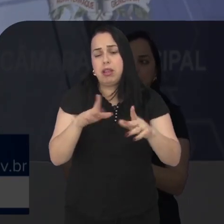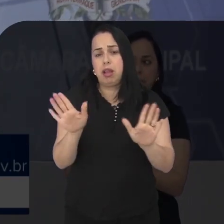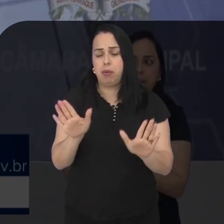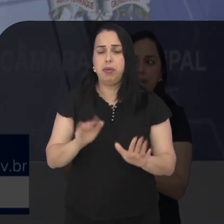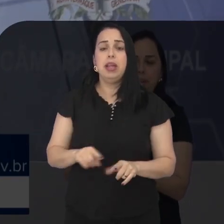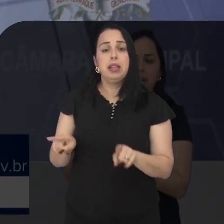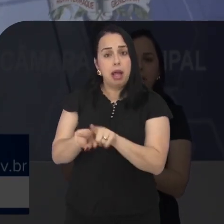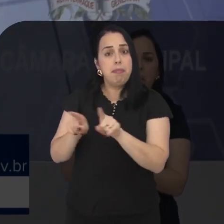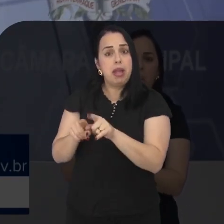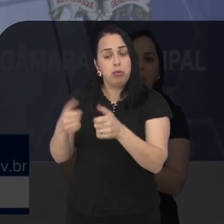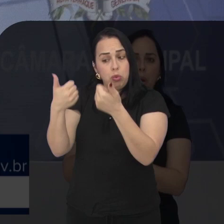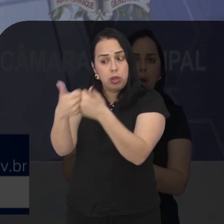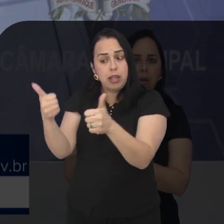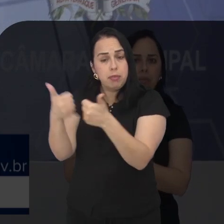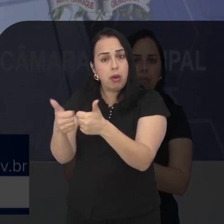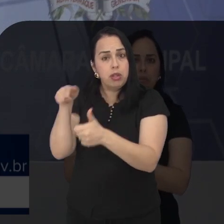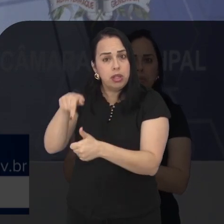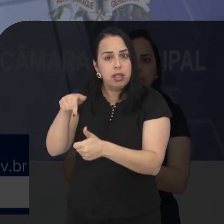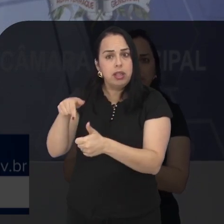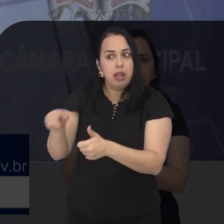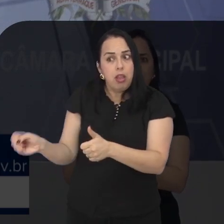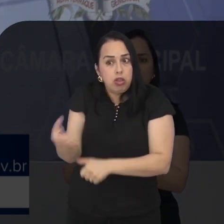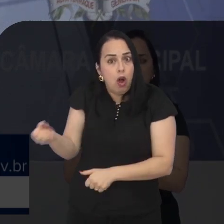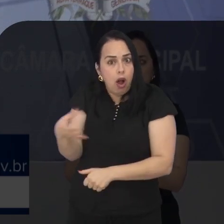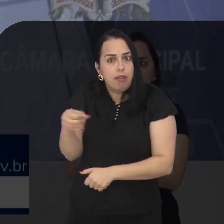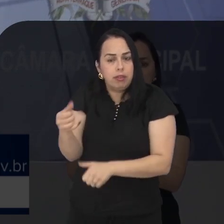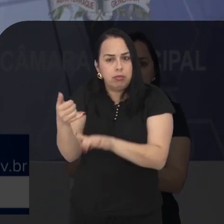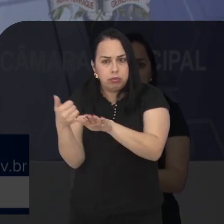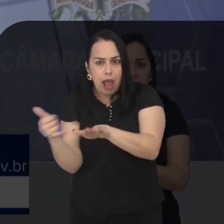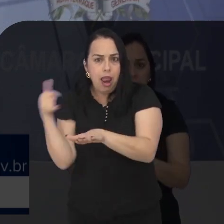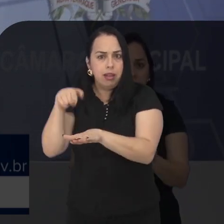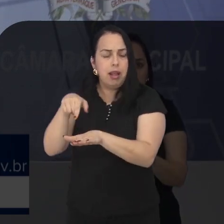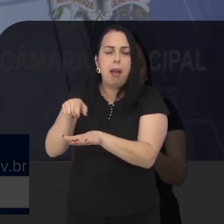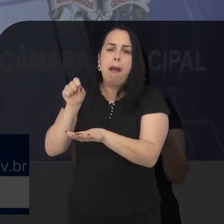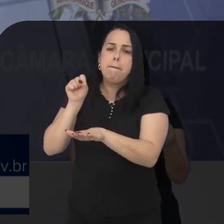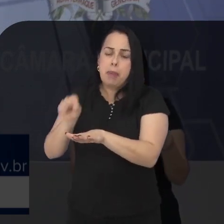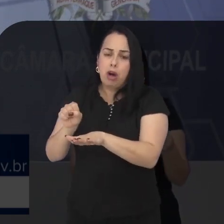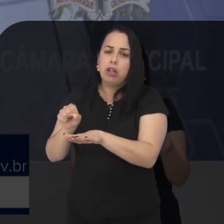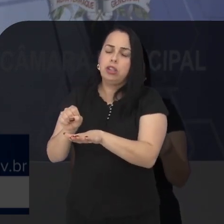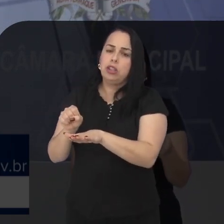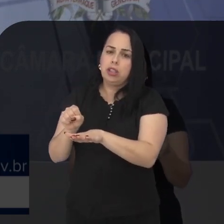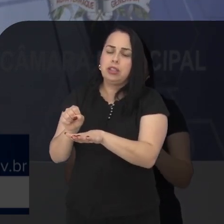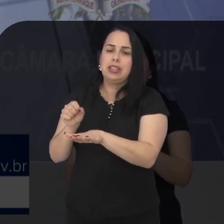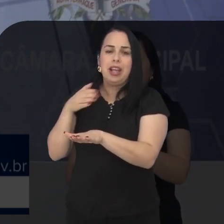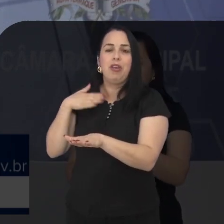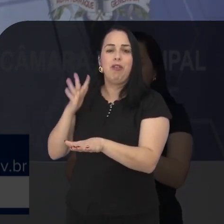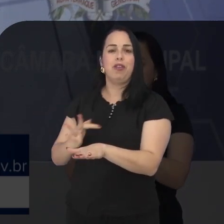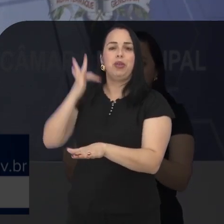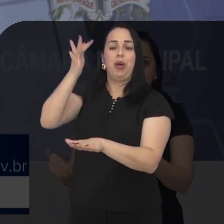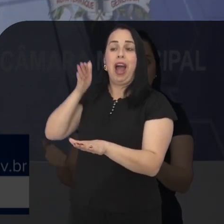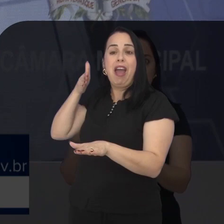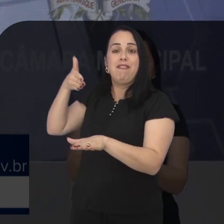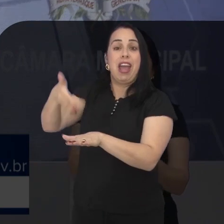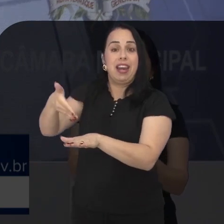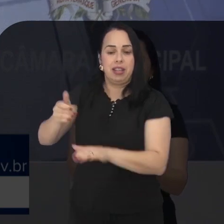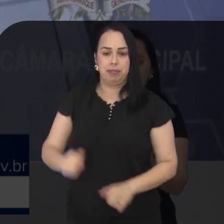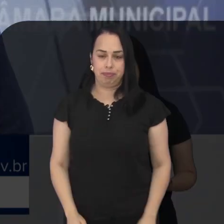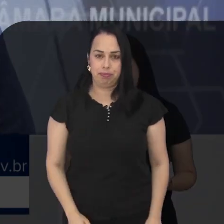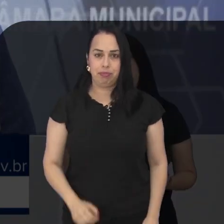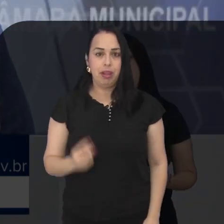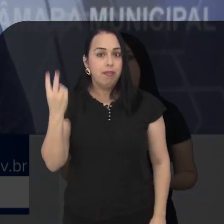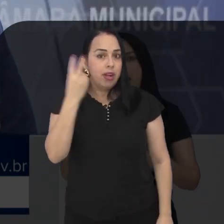falou sobre o transporte público e reiterou que o novo modelo com ônibus elétricos pode ser referência para o